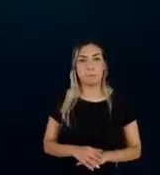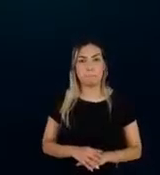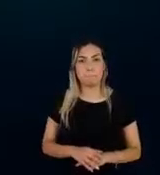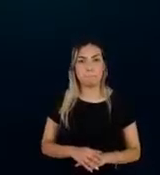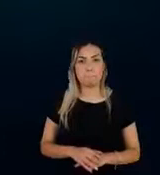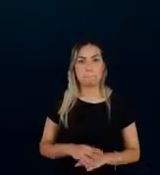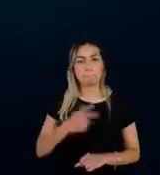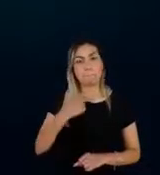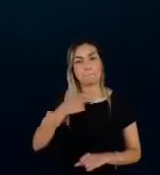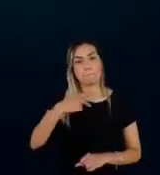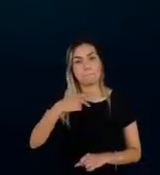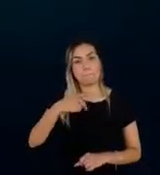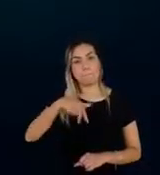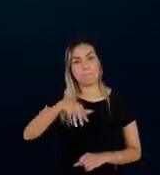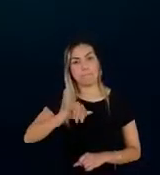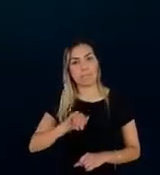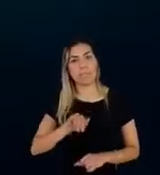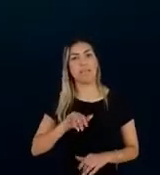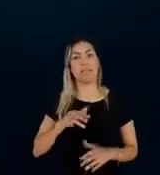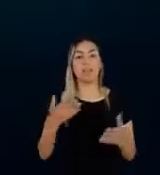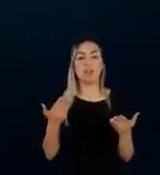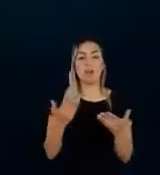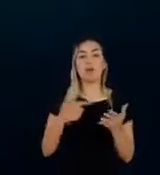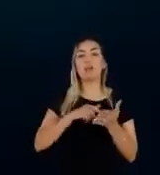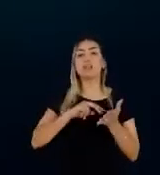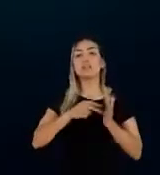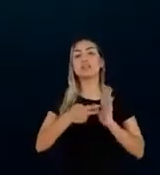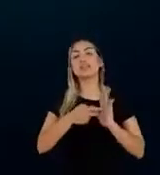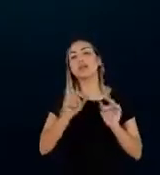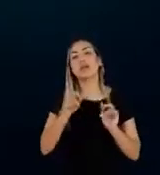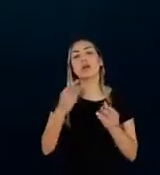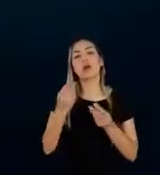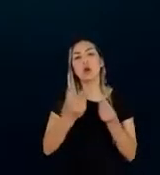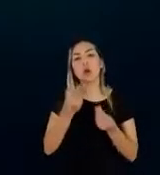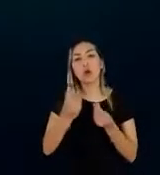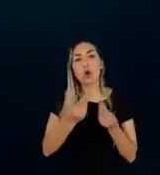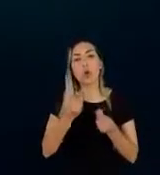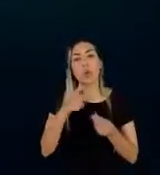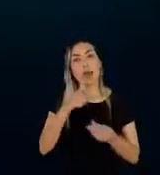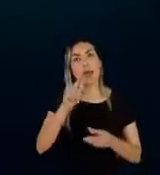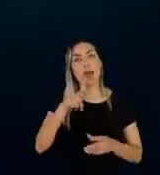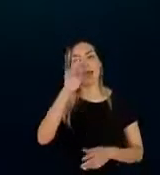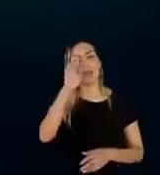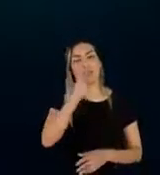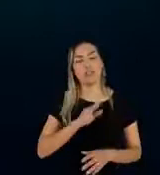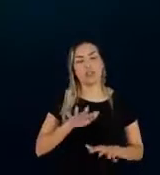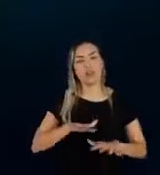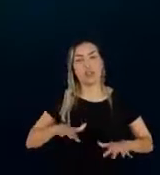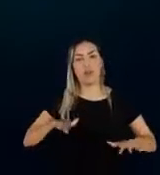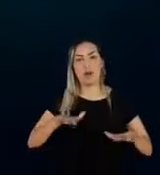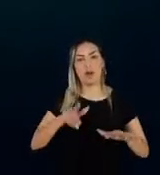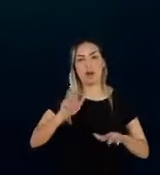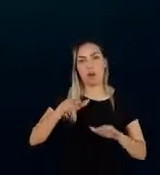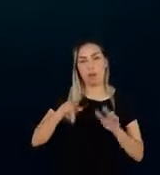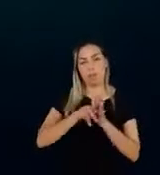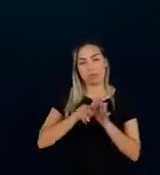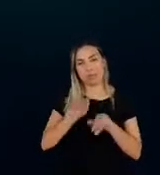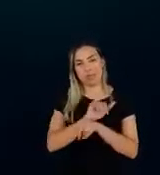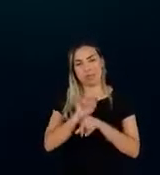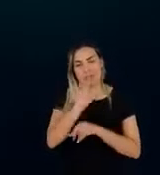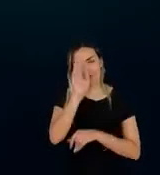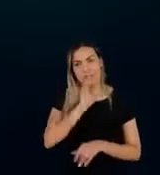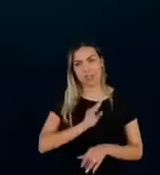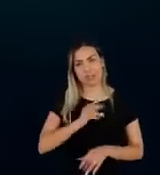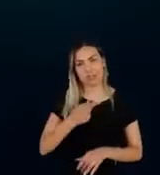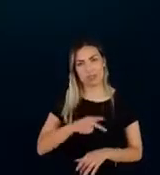E que é também caracterizado como um programa bem nacional, né? Uma iniciativa bem nacional. E